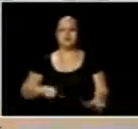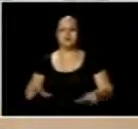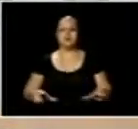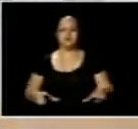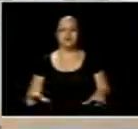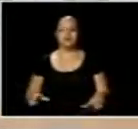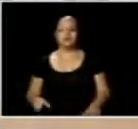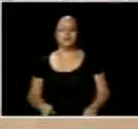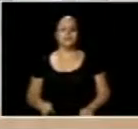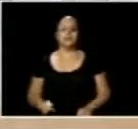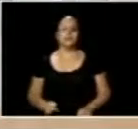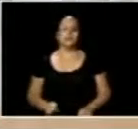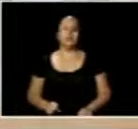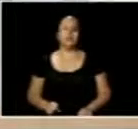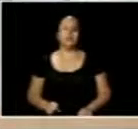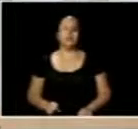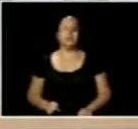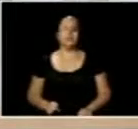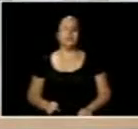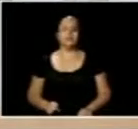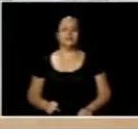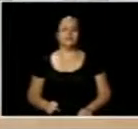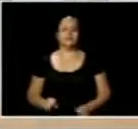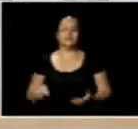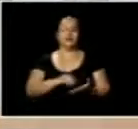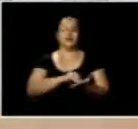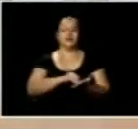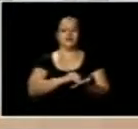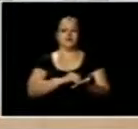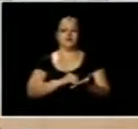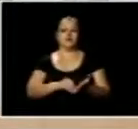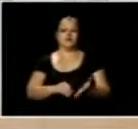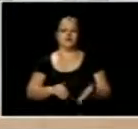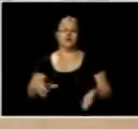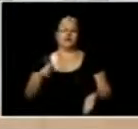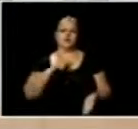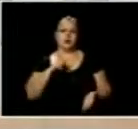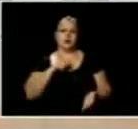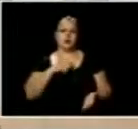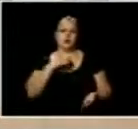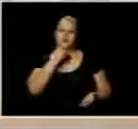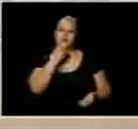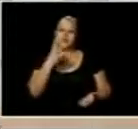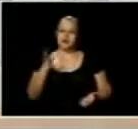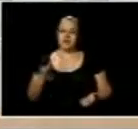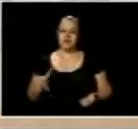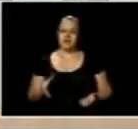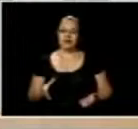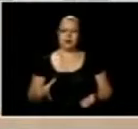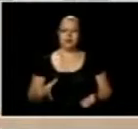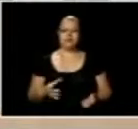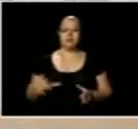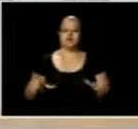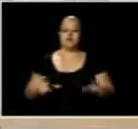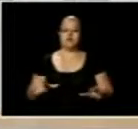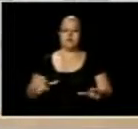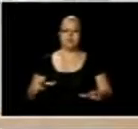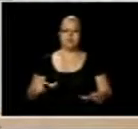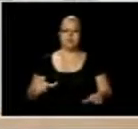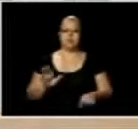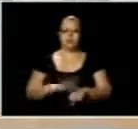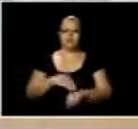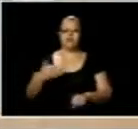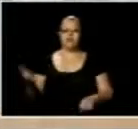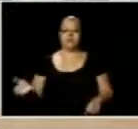merece sim o cargo, mas na Secretaria da Comunicação, leva para o senhor para lá. Agora, na cultura não pode. Na cultura não